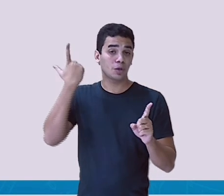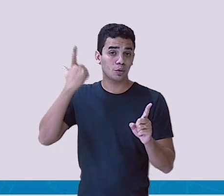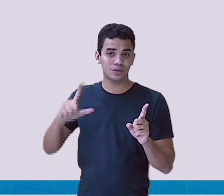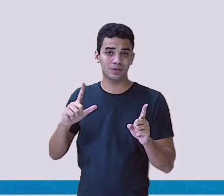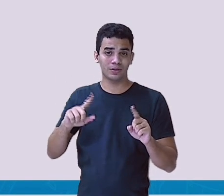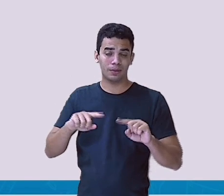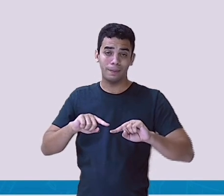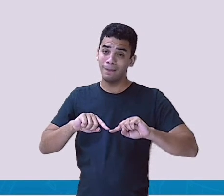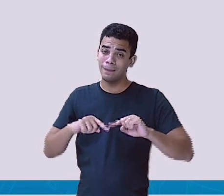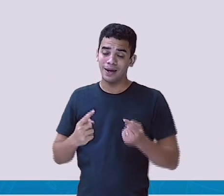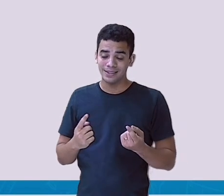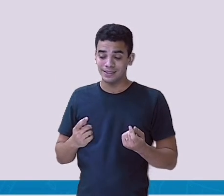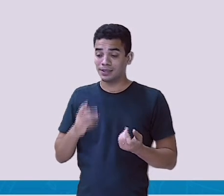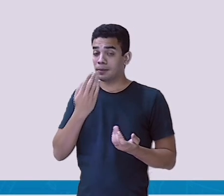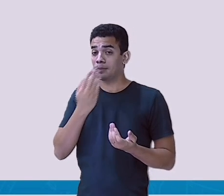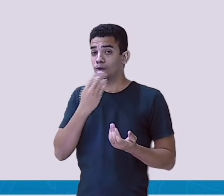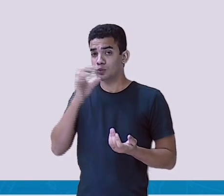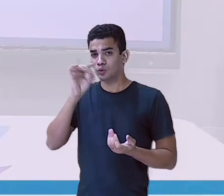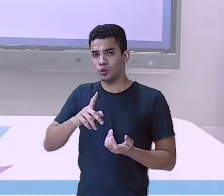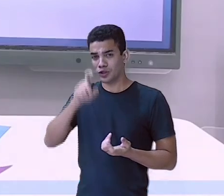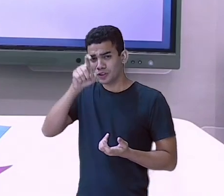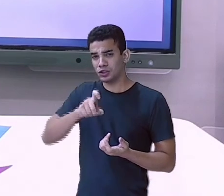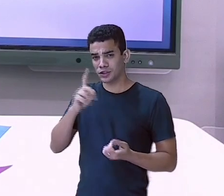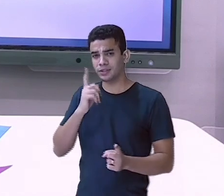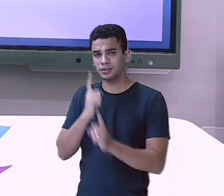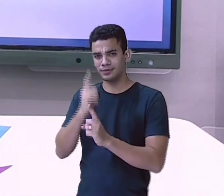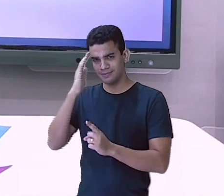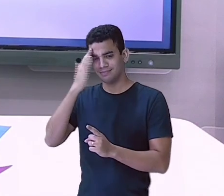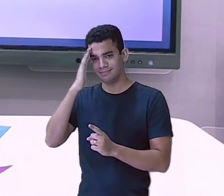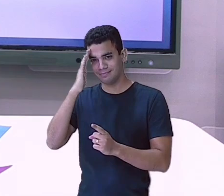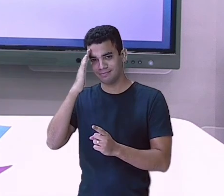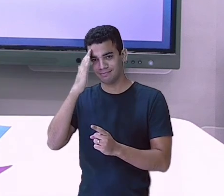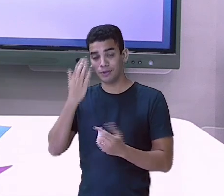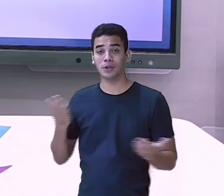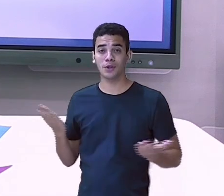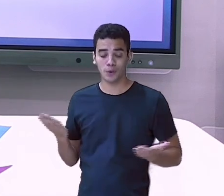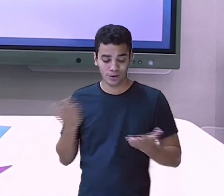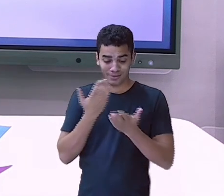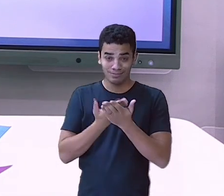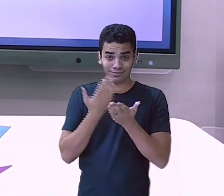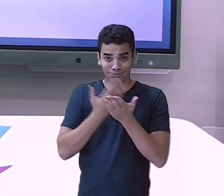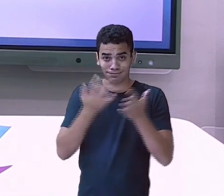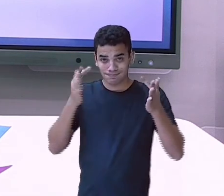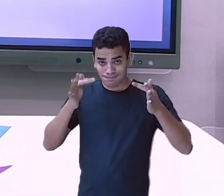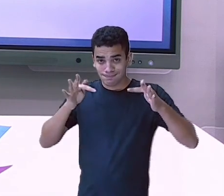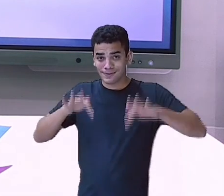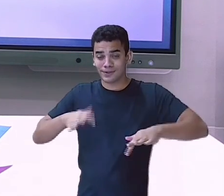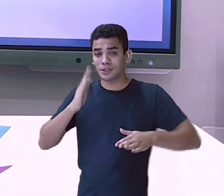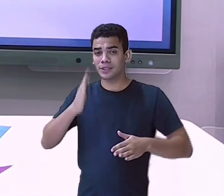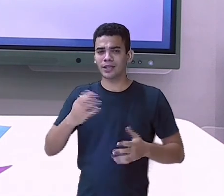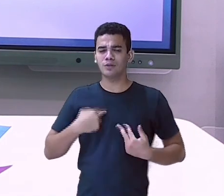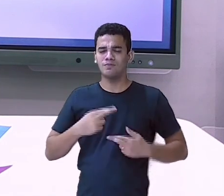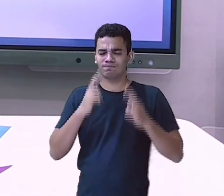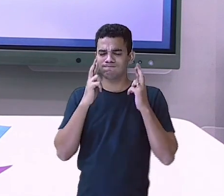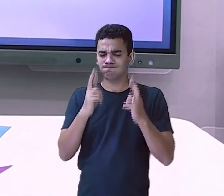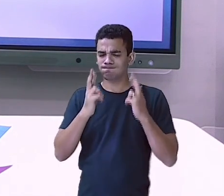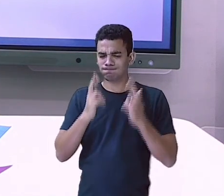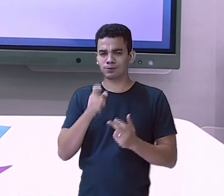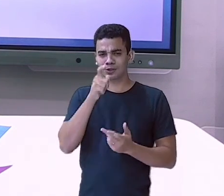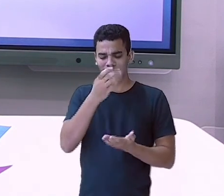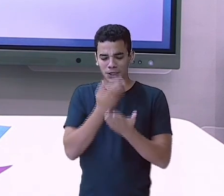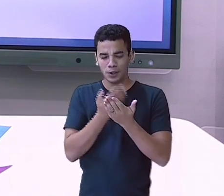para encontrar o valor de x. Nós vamos ficar por aqui. Eu espero que você tenha gostado. E